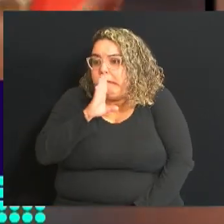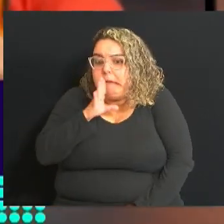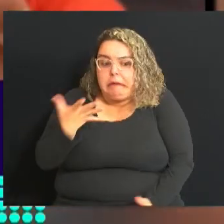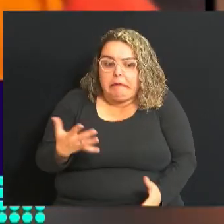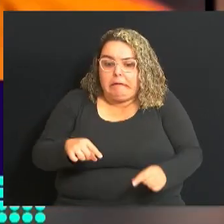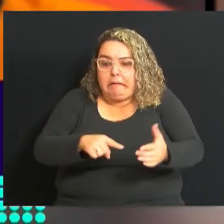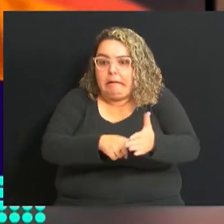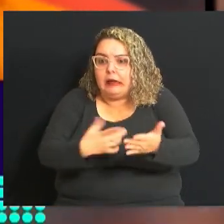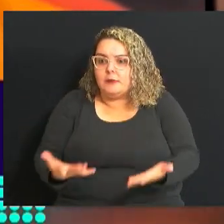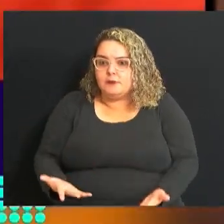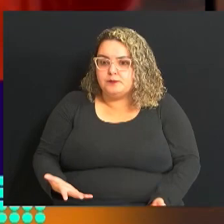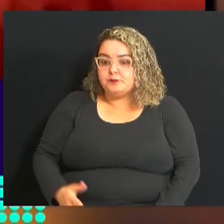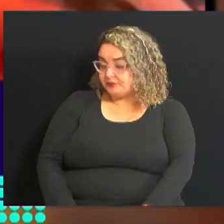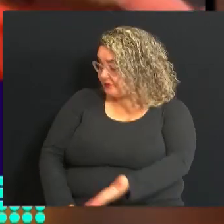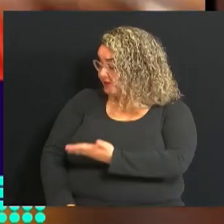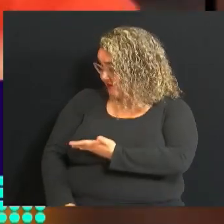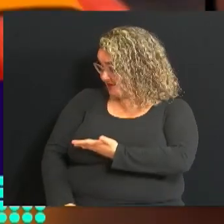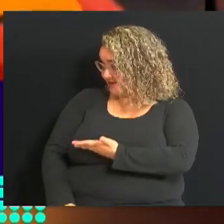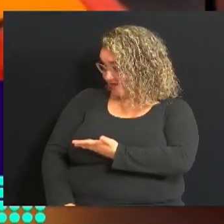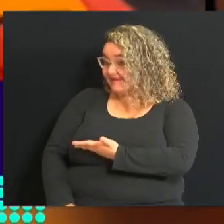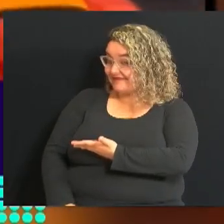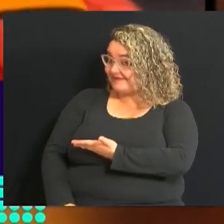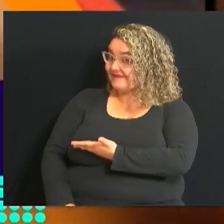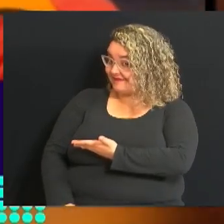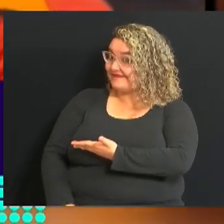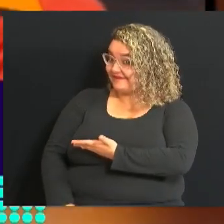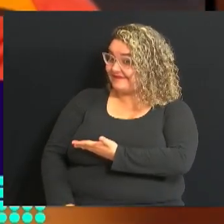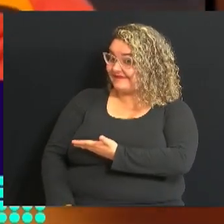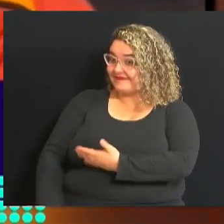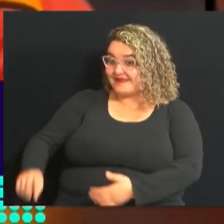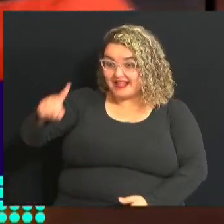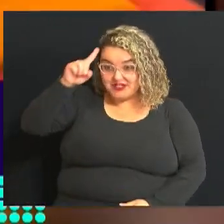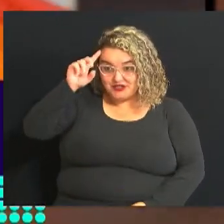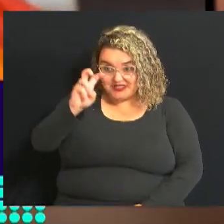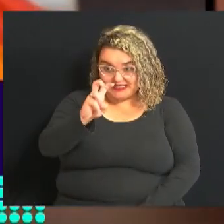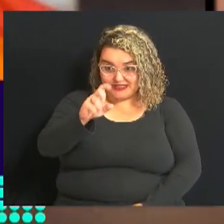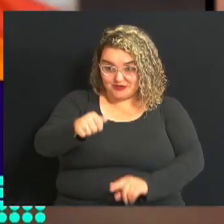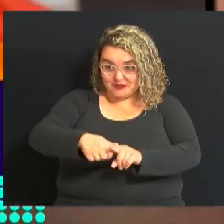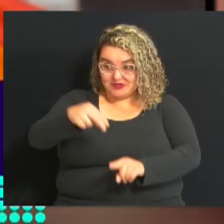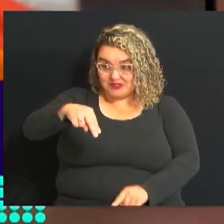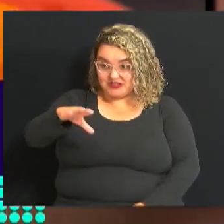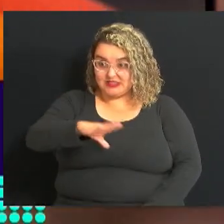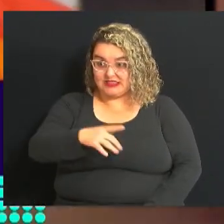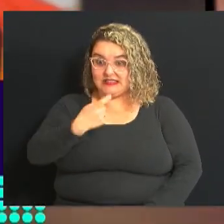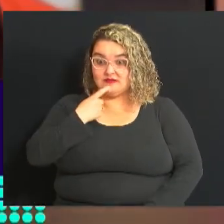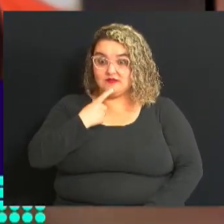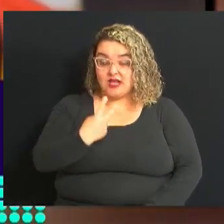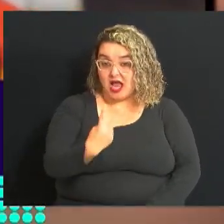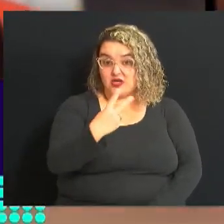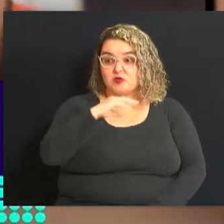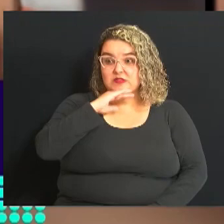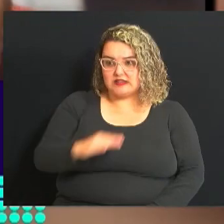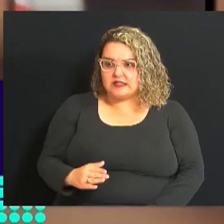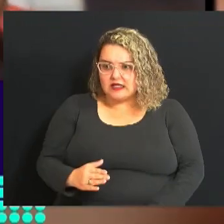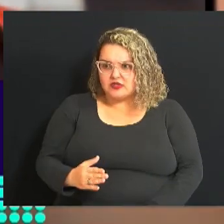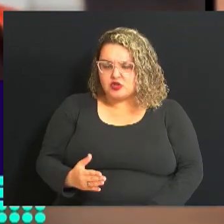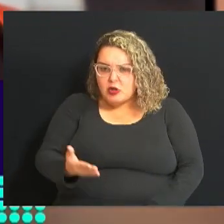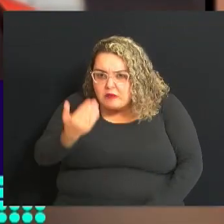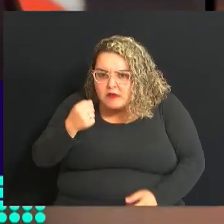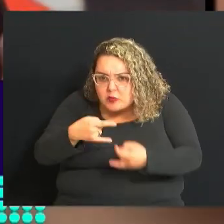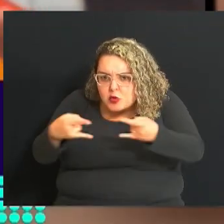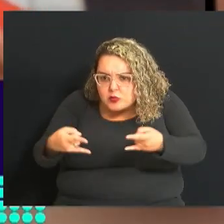Teatro Oficina do Estudante Iguatemi. E vai ser dia 5 de novembro em Campinas, às 14 horas. E quer garantir o seu ingresso? Entre